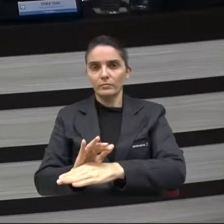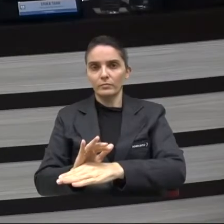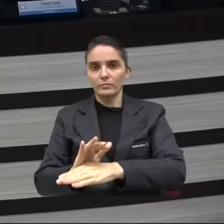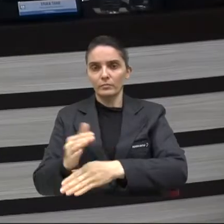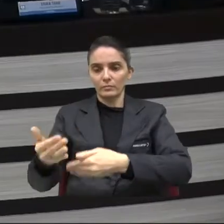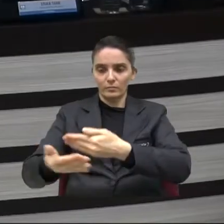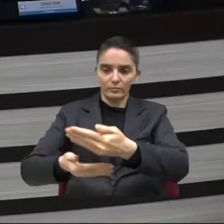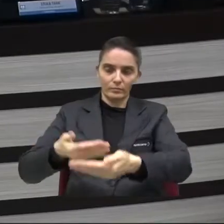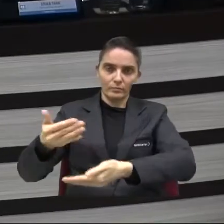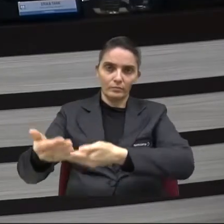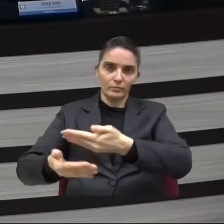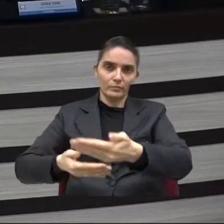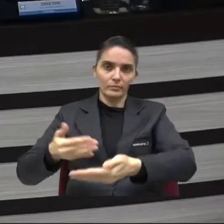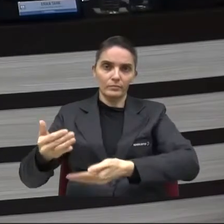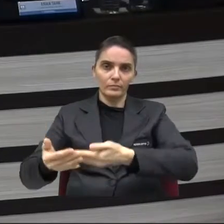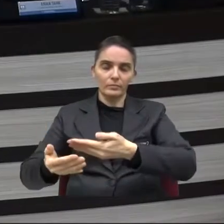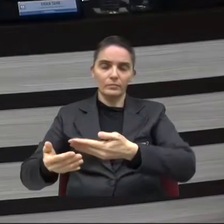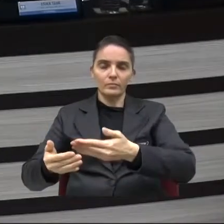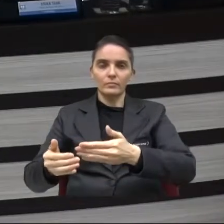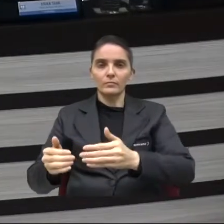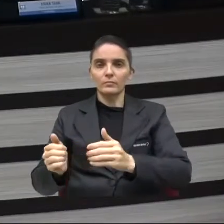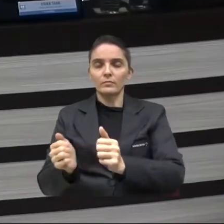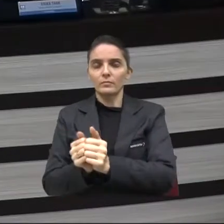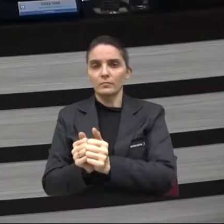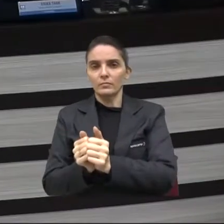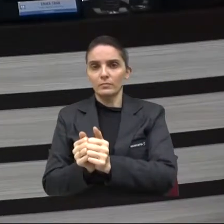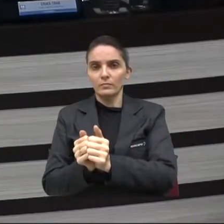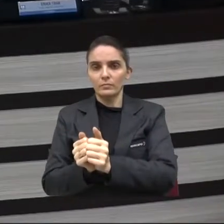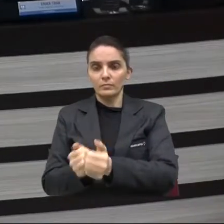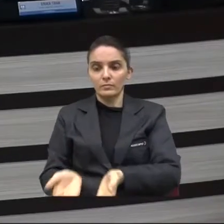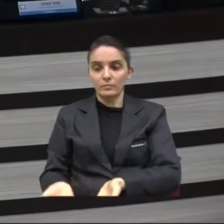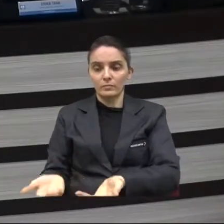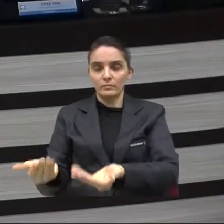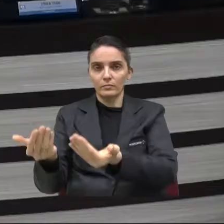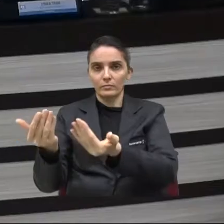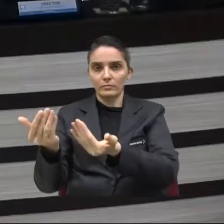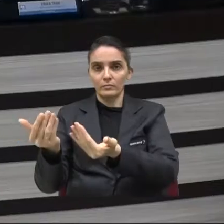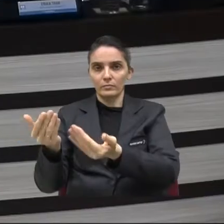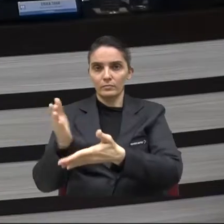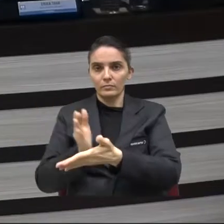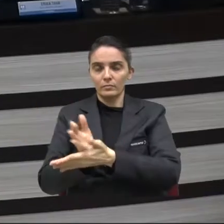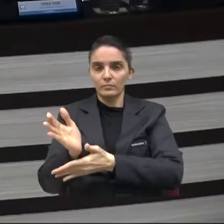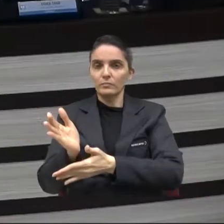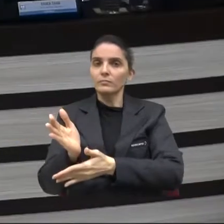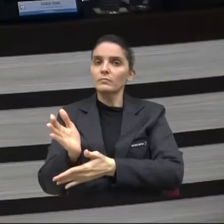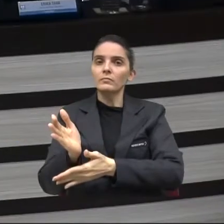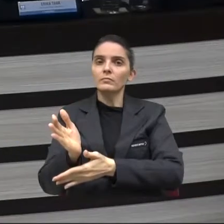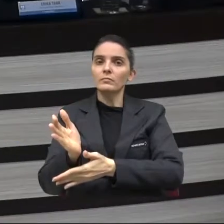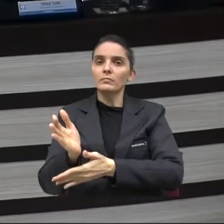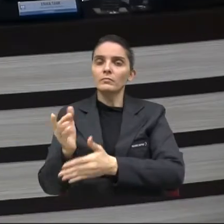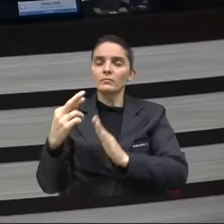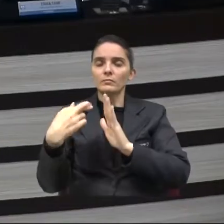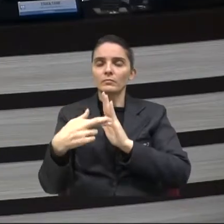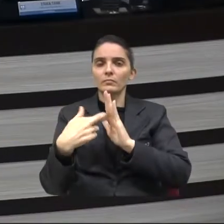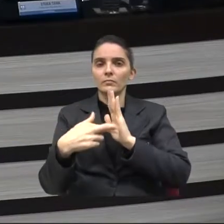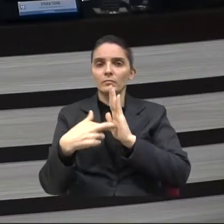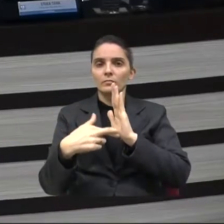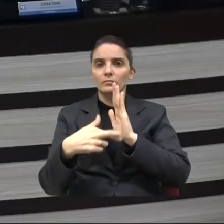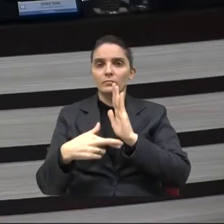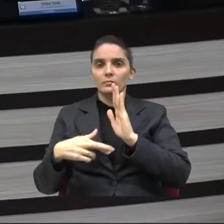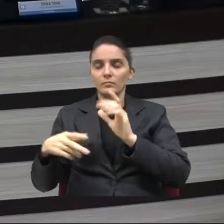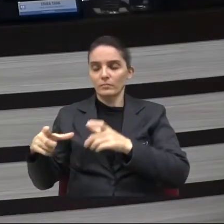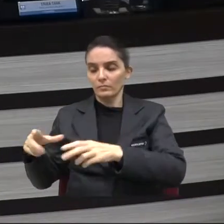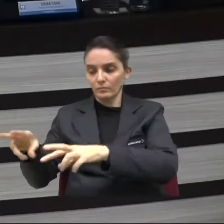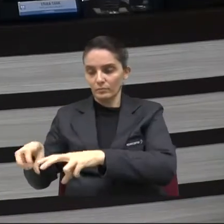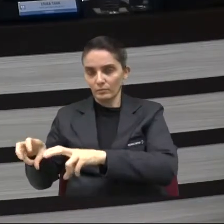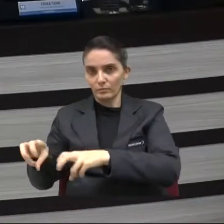relações institucionais, acompanhamento, incentivo e viabilização da aprovação da regularização de chácaras no município